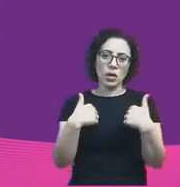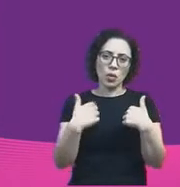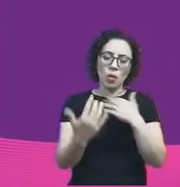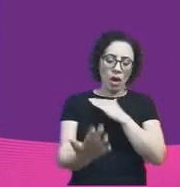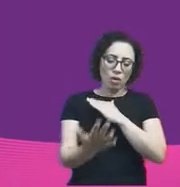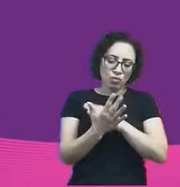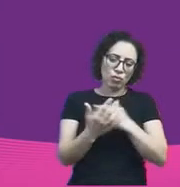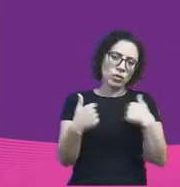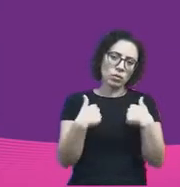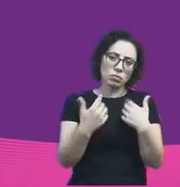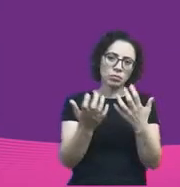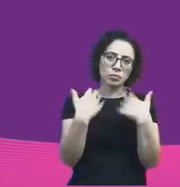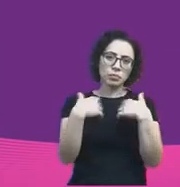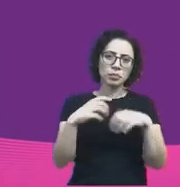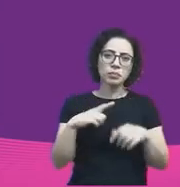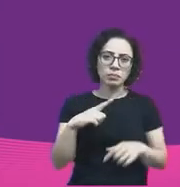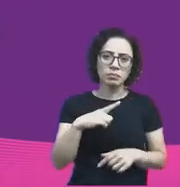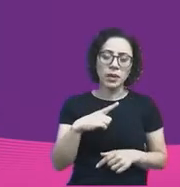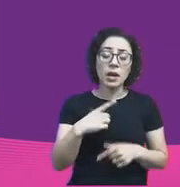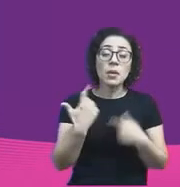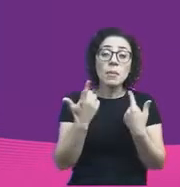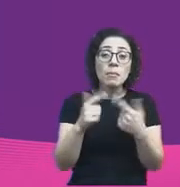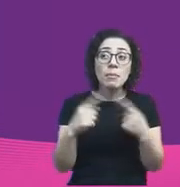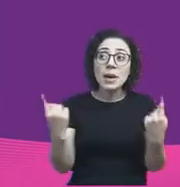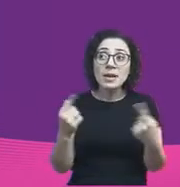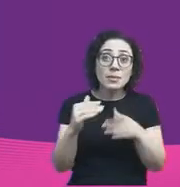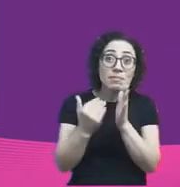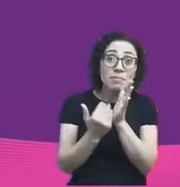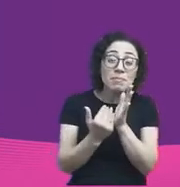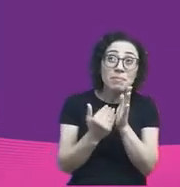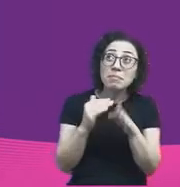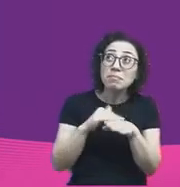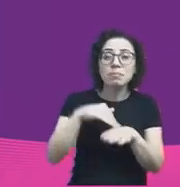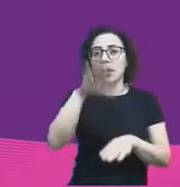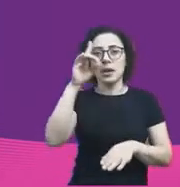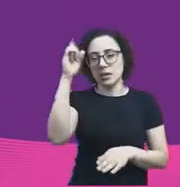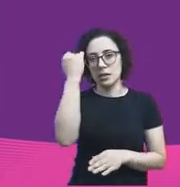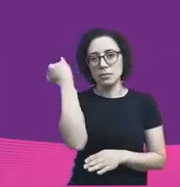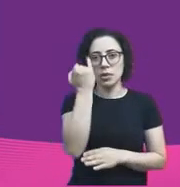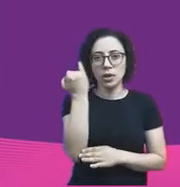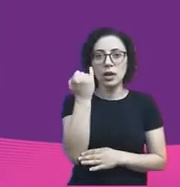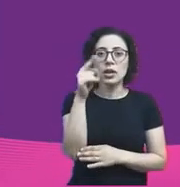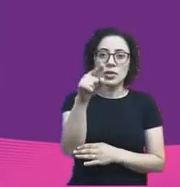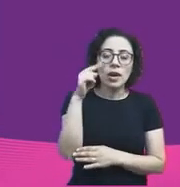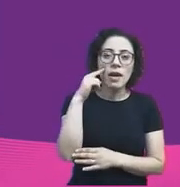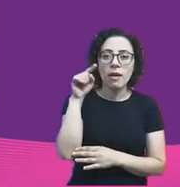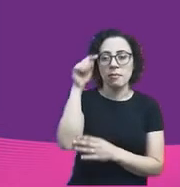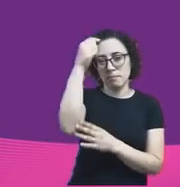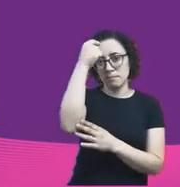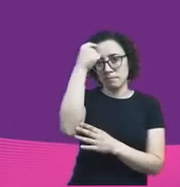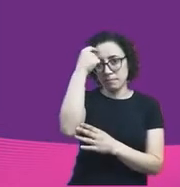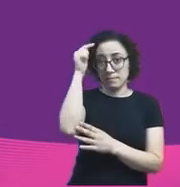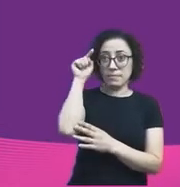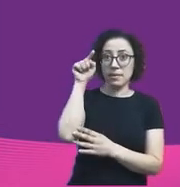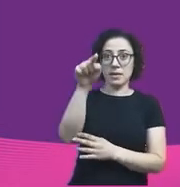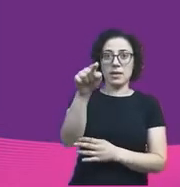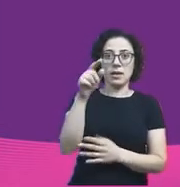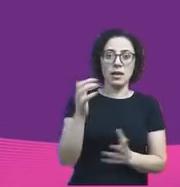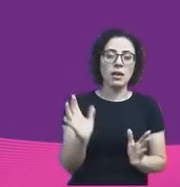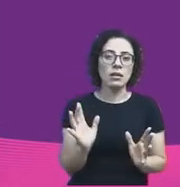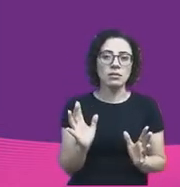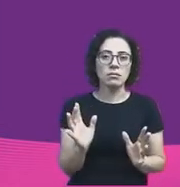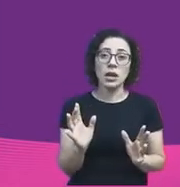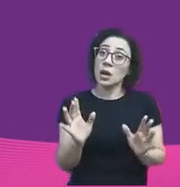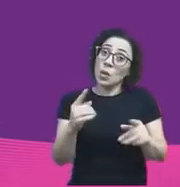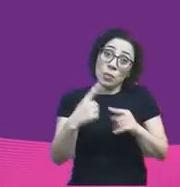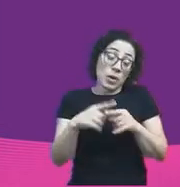tem o desejo ou a garantia de que você vá, por exemplo, salvar a vida da pessoa. Você faz